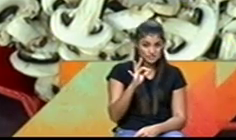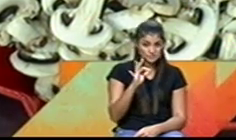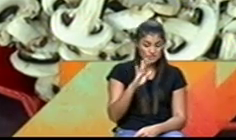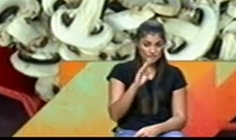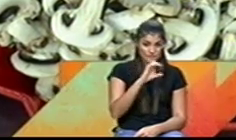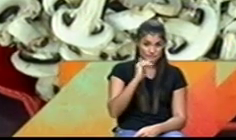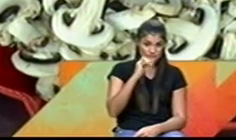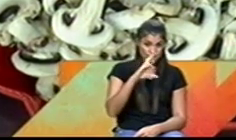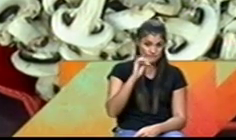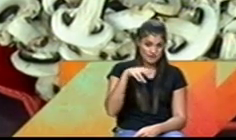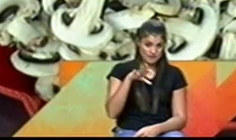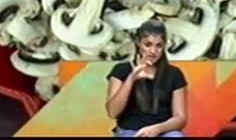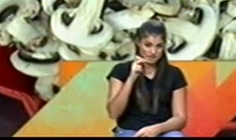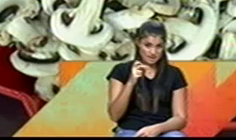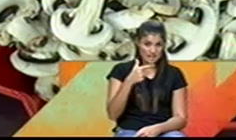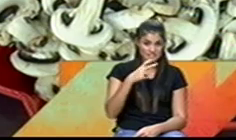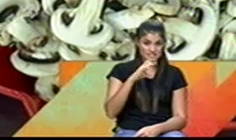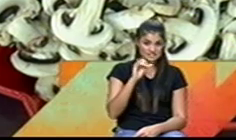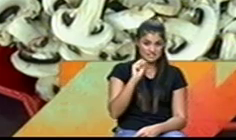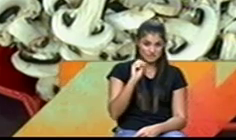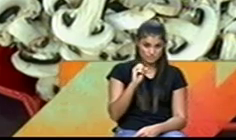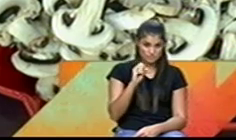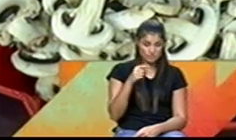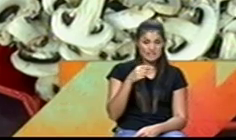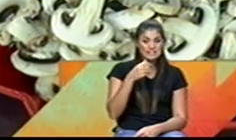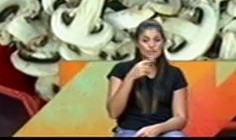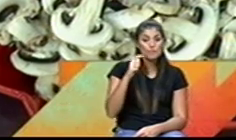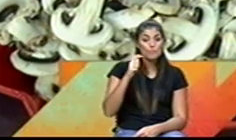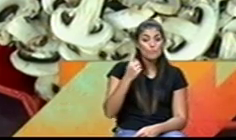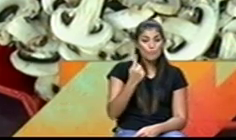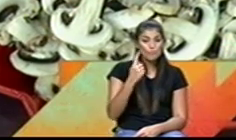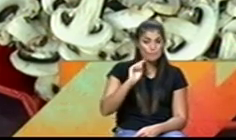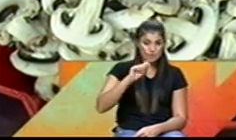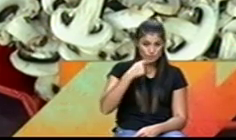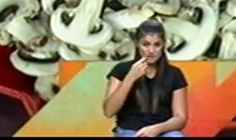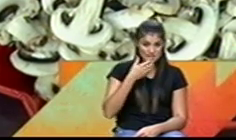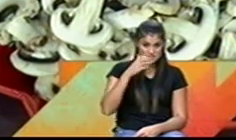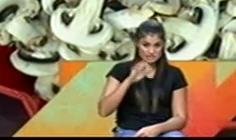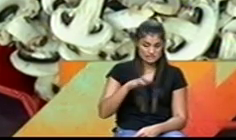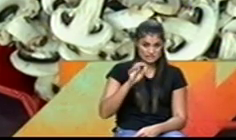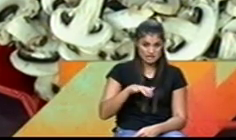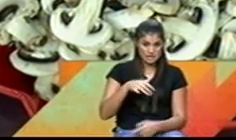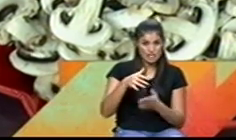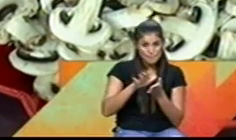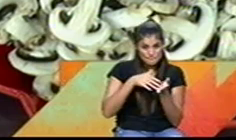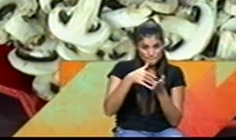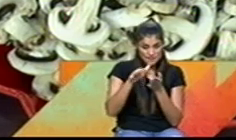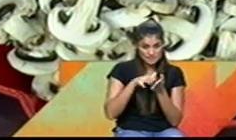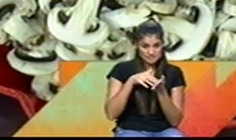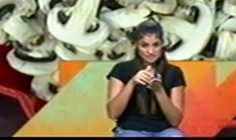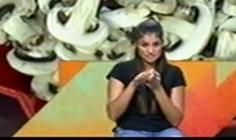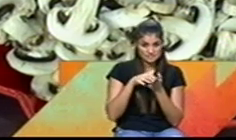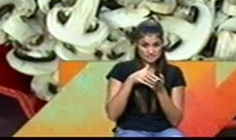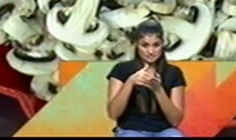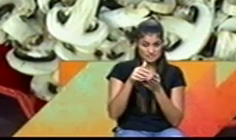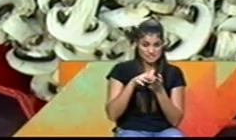calma. Isto dava para meia dúzia de tartes, não é verdade? 3 quartos de chávena de farinha de trigo, assim é que é. 1 colher de